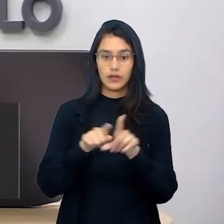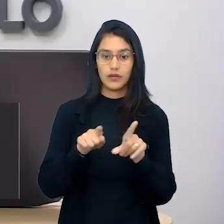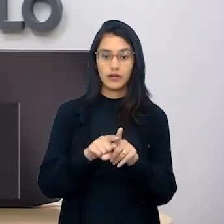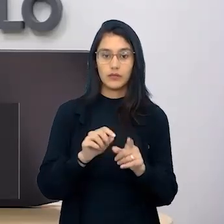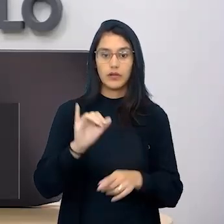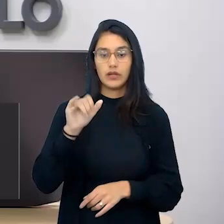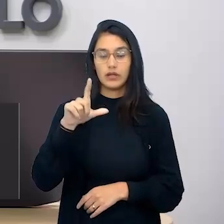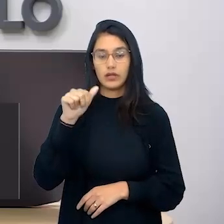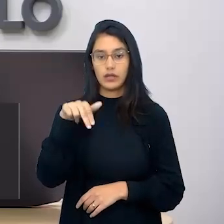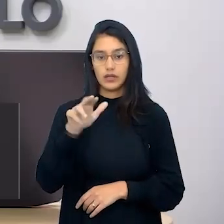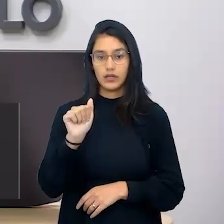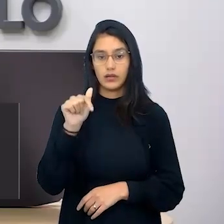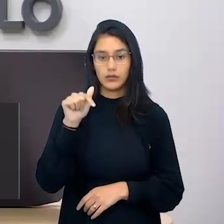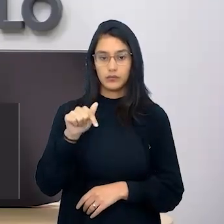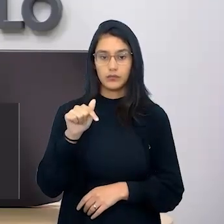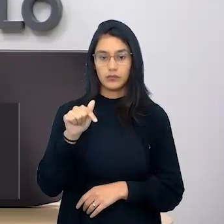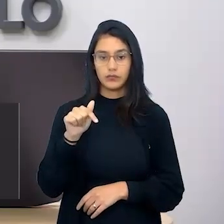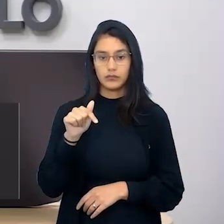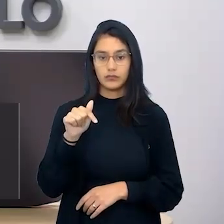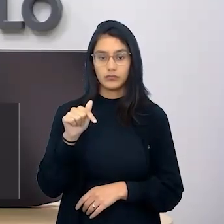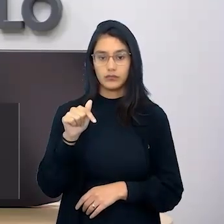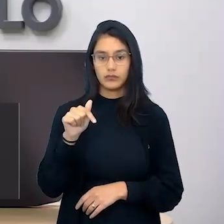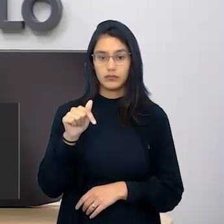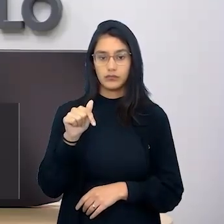sobrenome, ilana.meu-sobrenome,